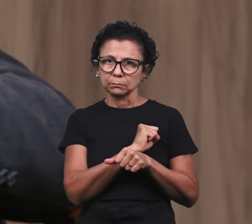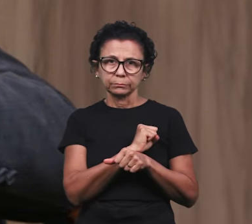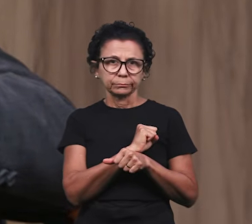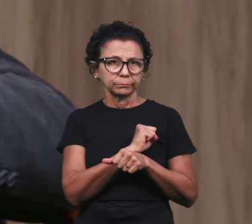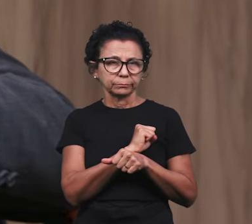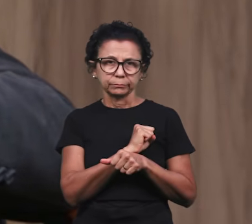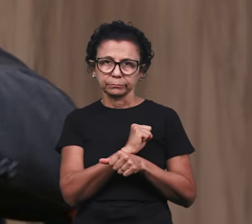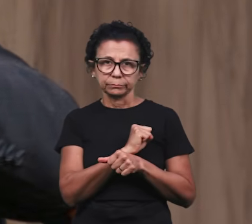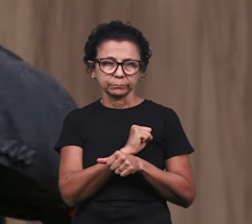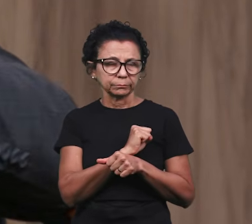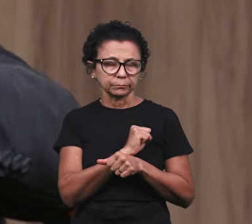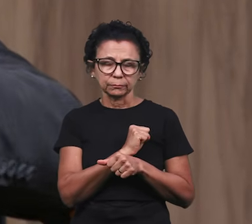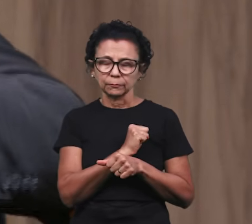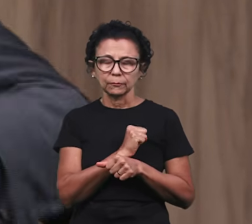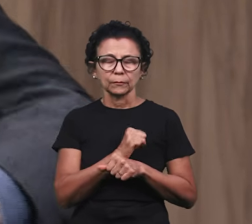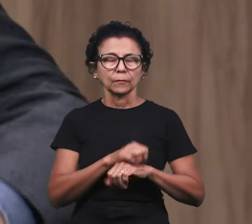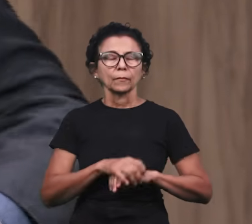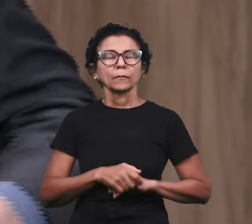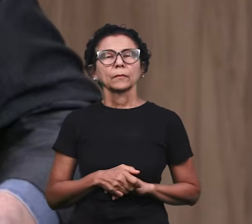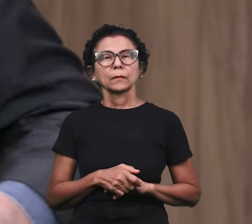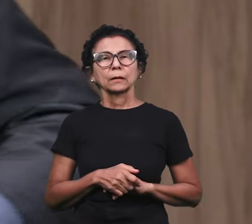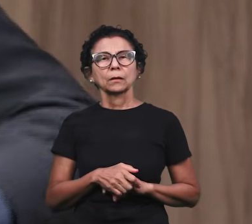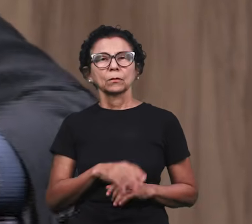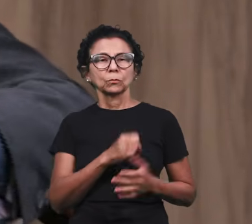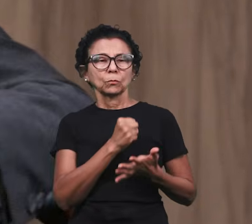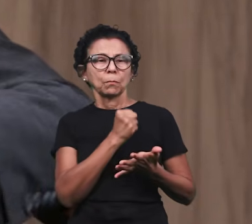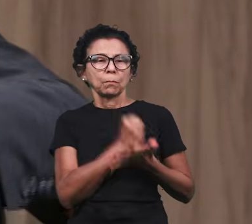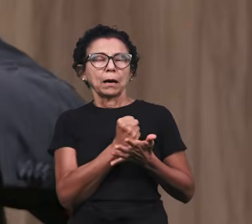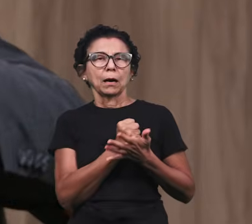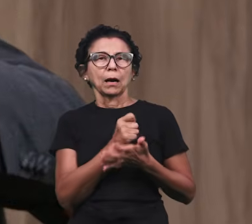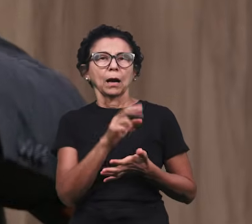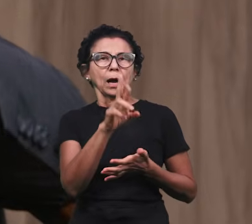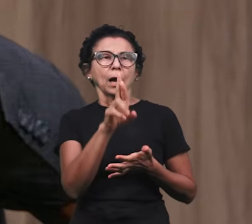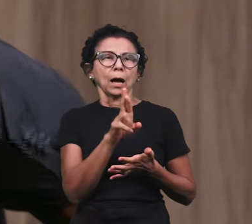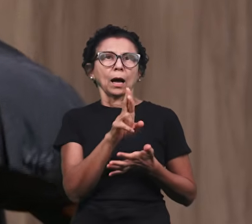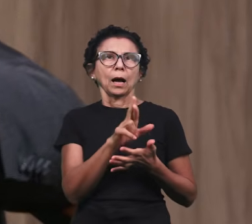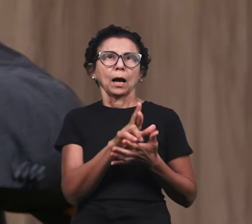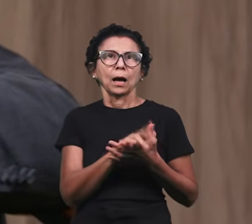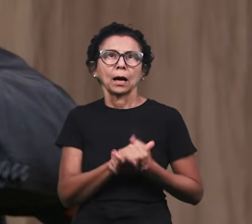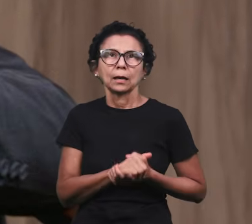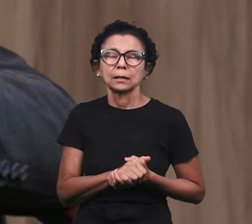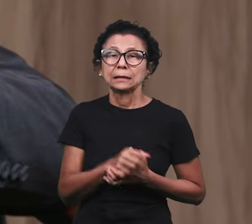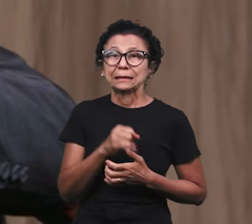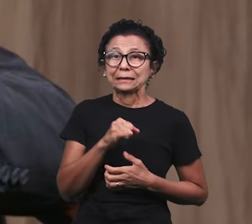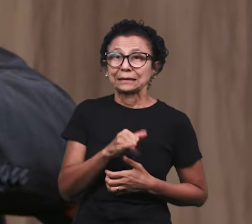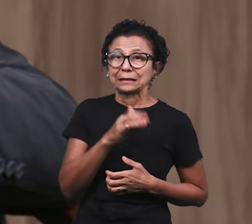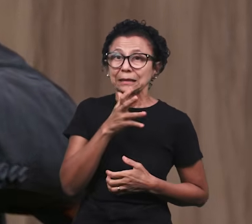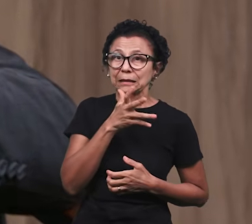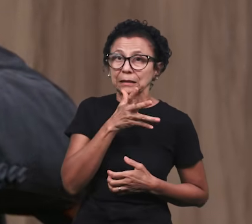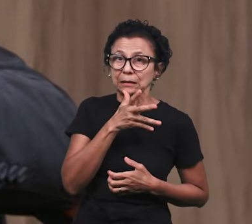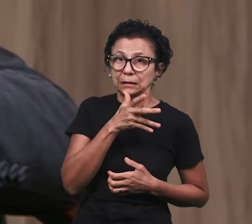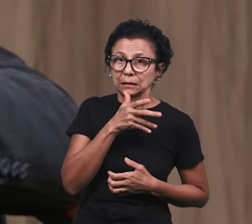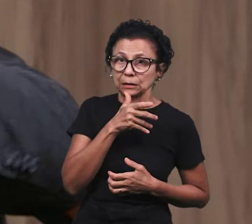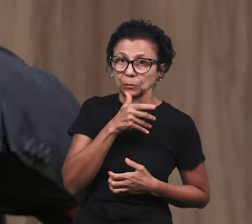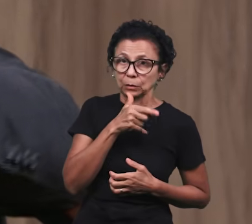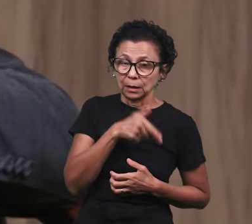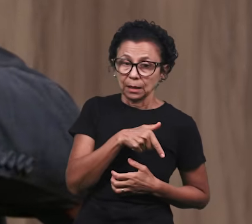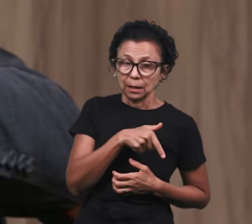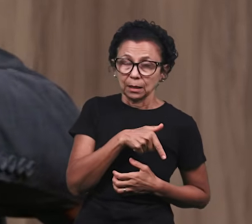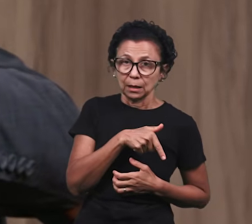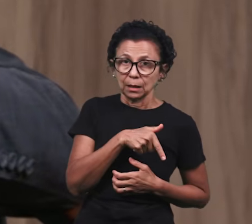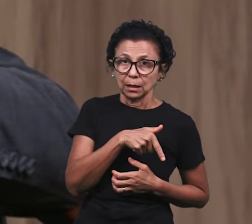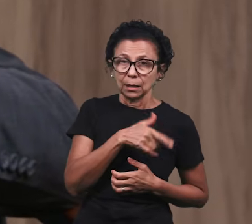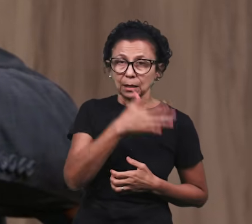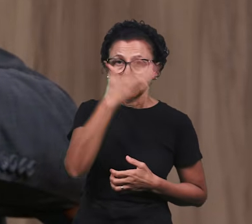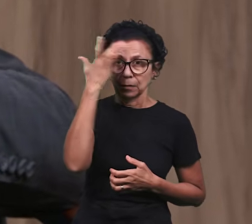importantes. E na parada cardiorrespiratória, tempo é vida. Quanto mais tempo o paciente fica em parada cardiorrespiratória, ou